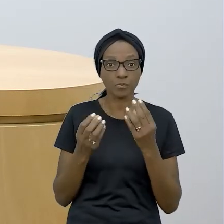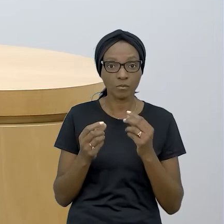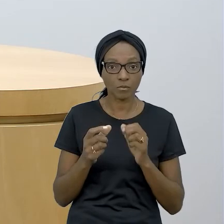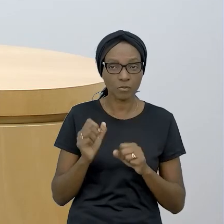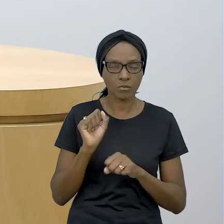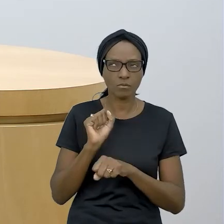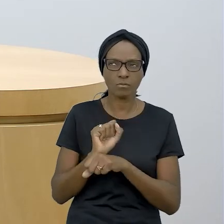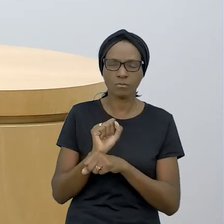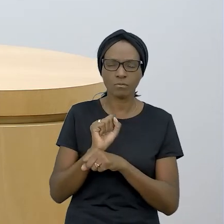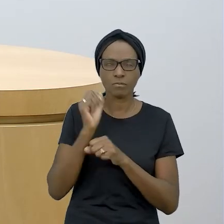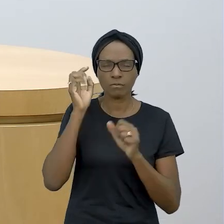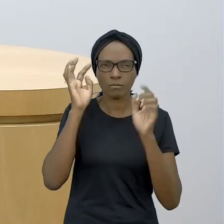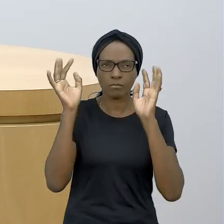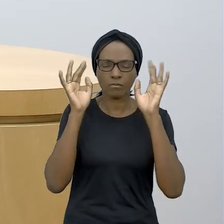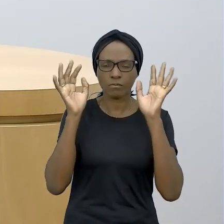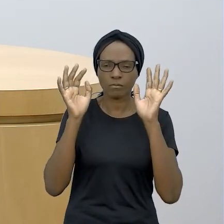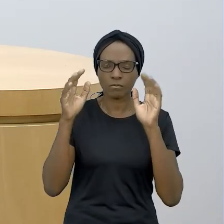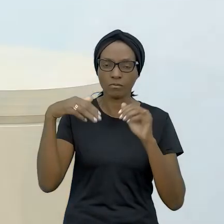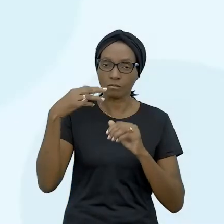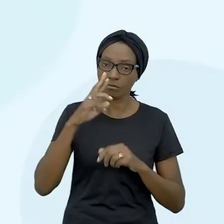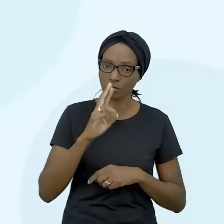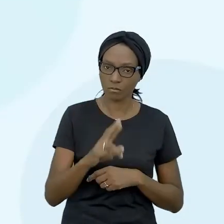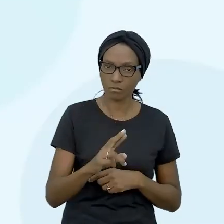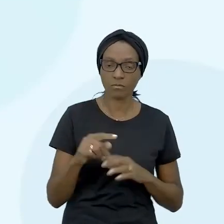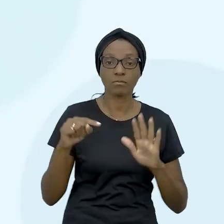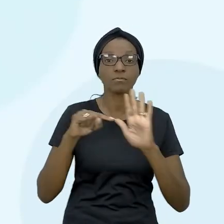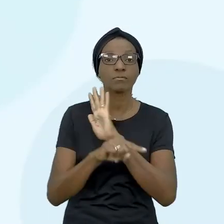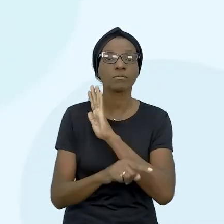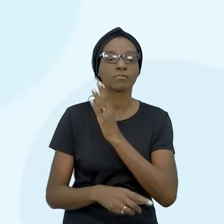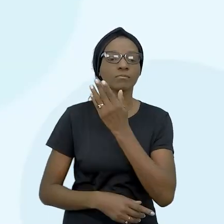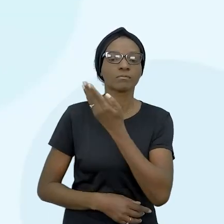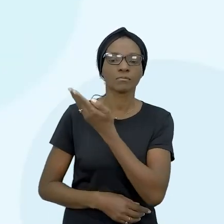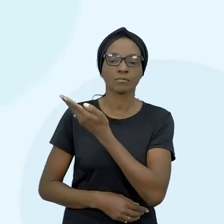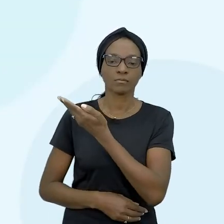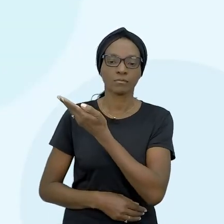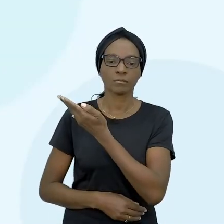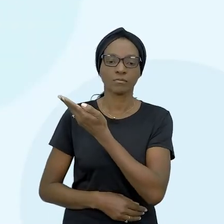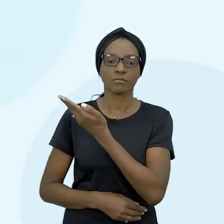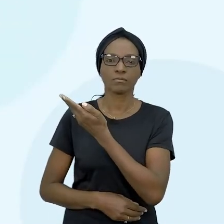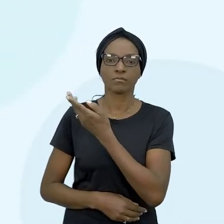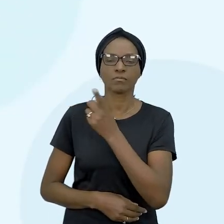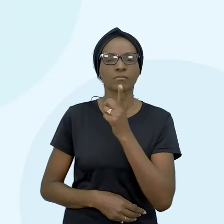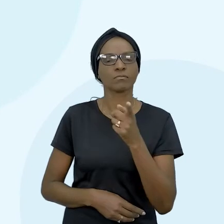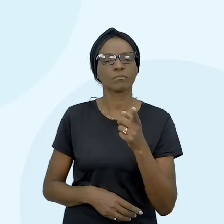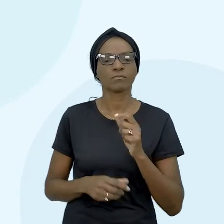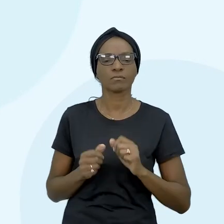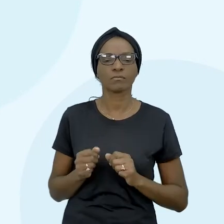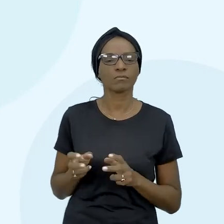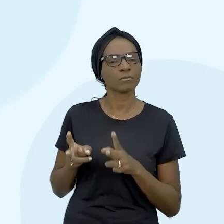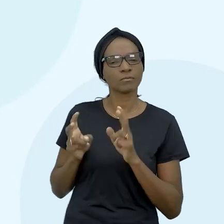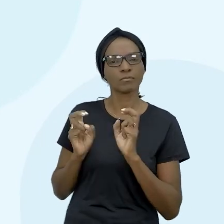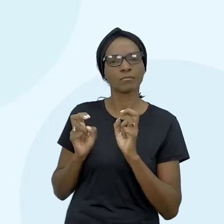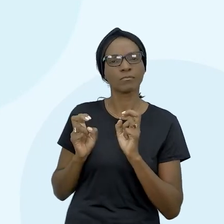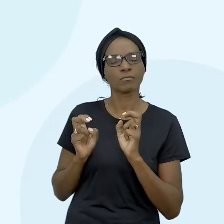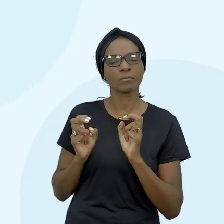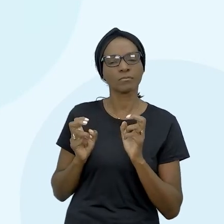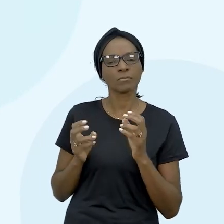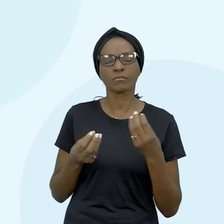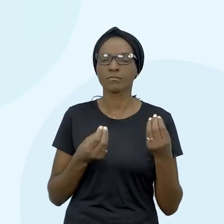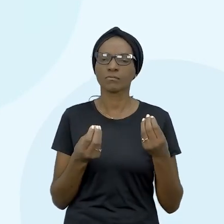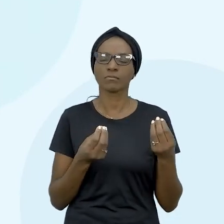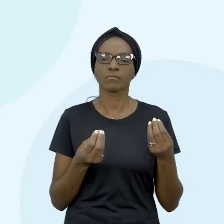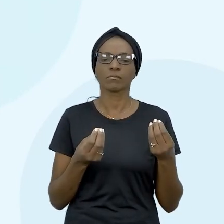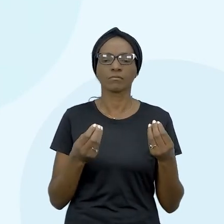né, para responder. A pergunta diz o seguinte: como você percebe no seu